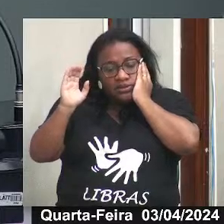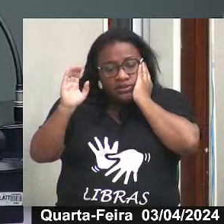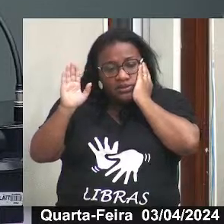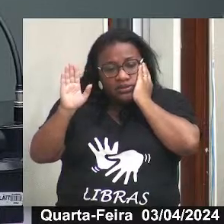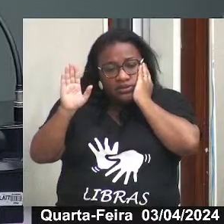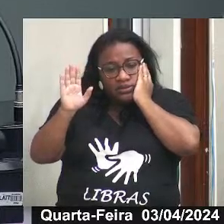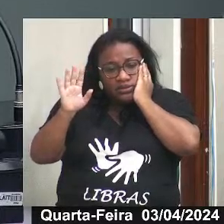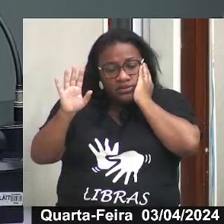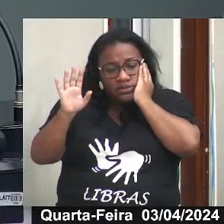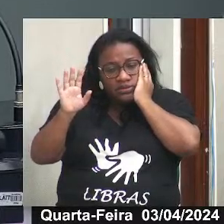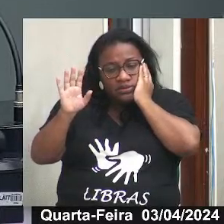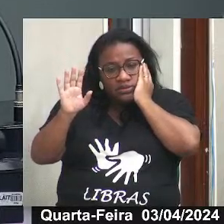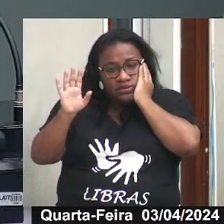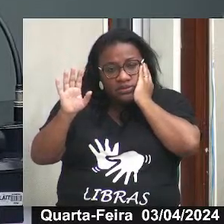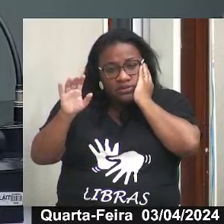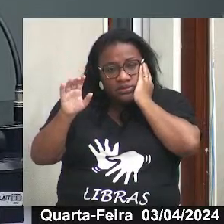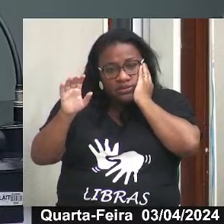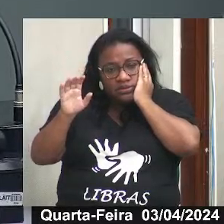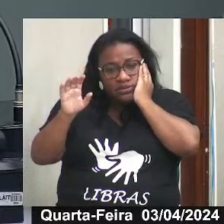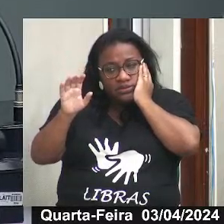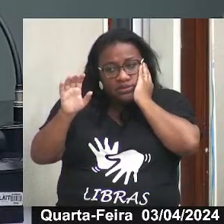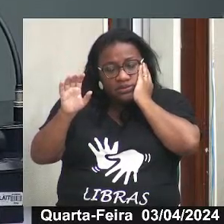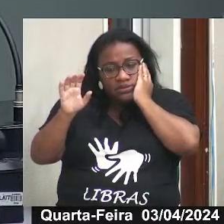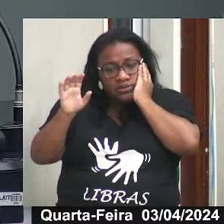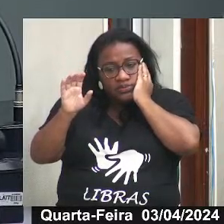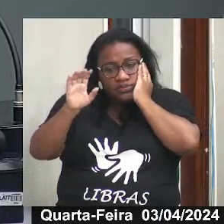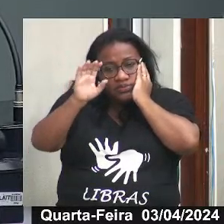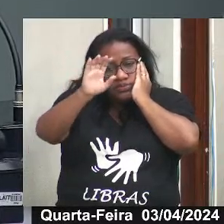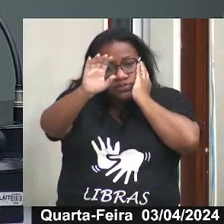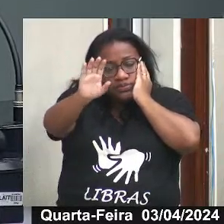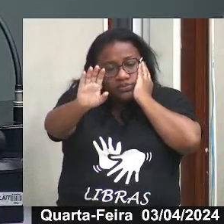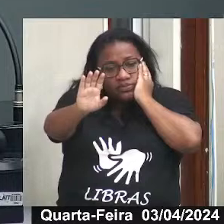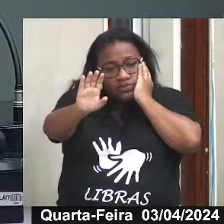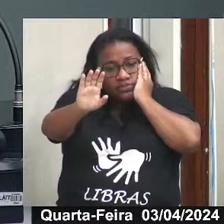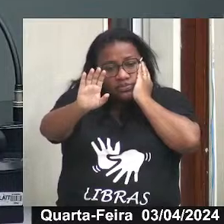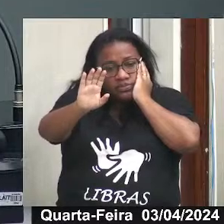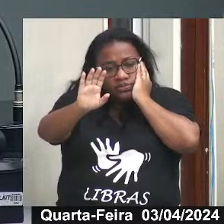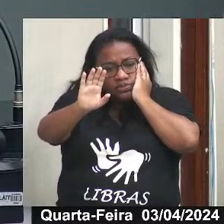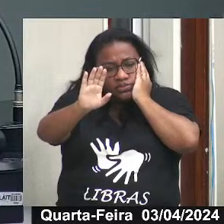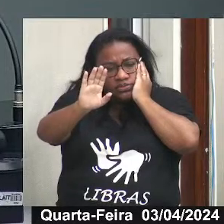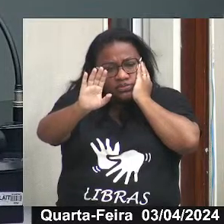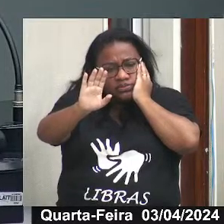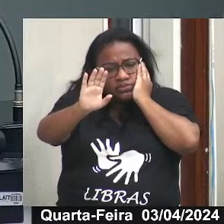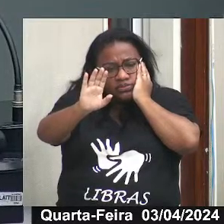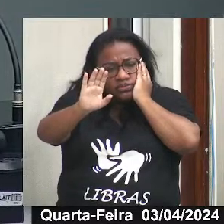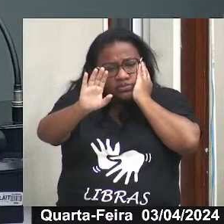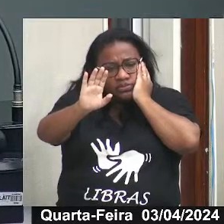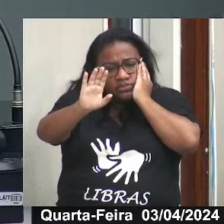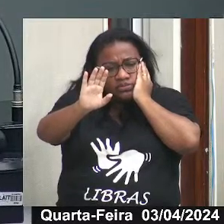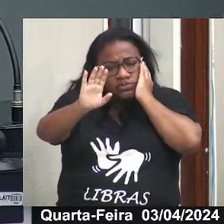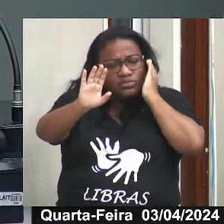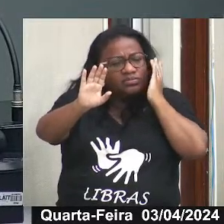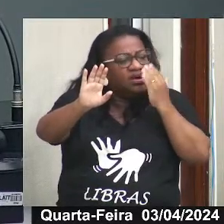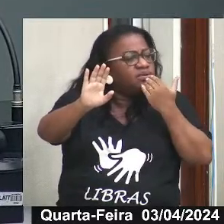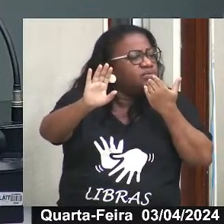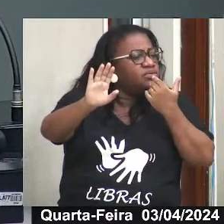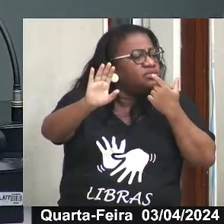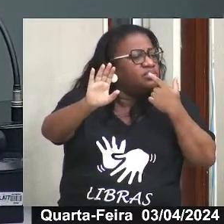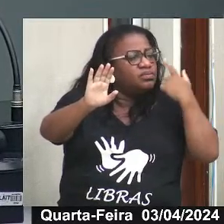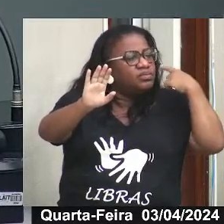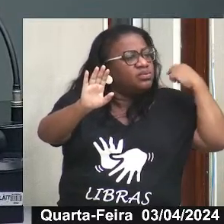obrigado, prefeito, por nos ajudar nessas articulações. E eu tenho certeza que quem ganha com isso é a população de Embu das Artes,